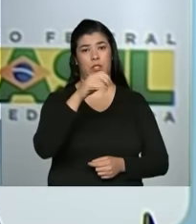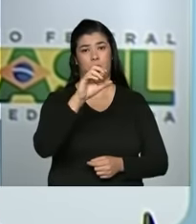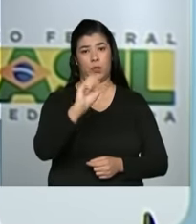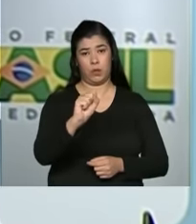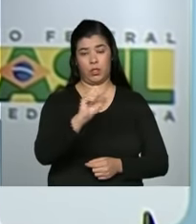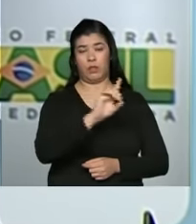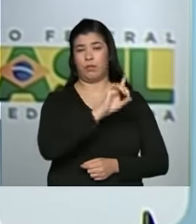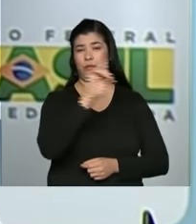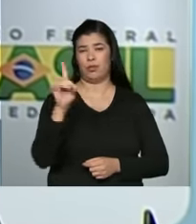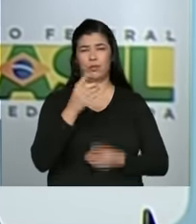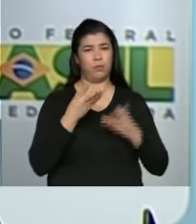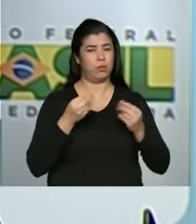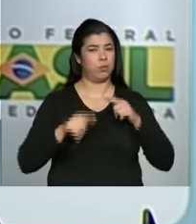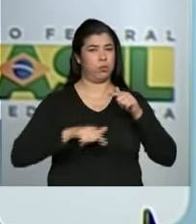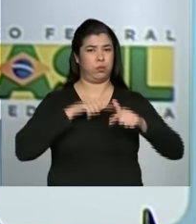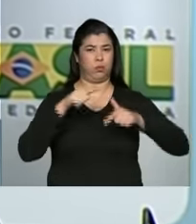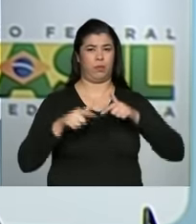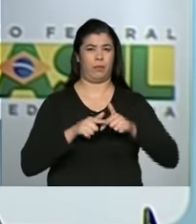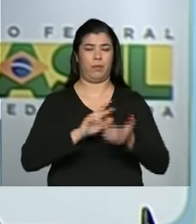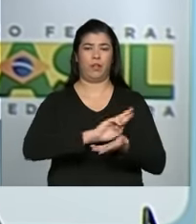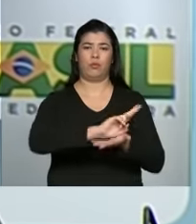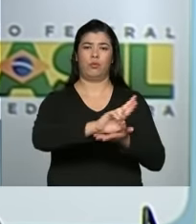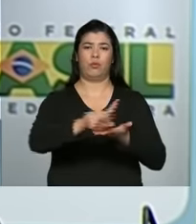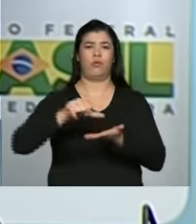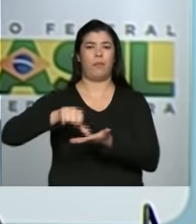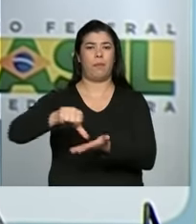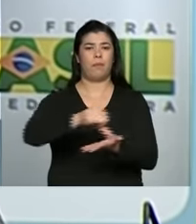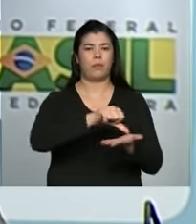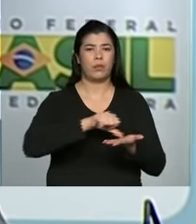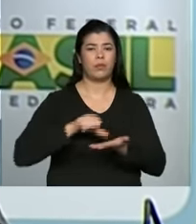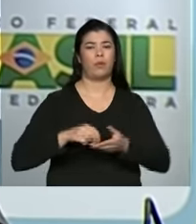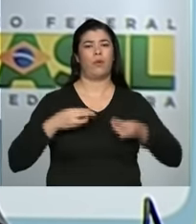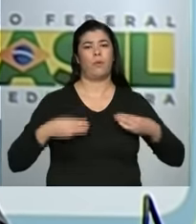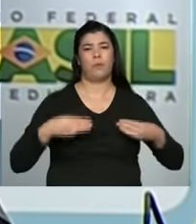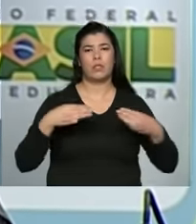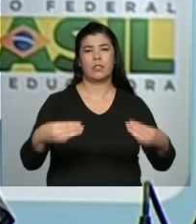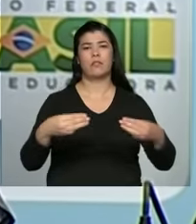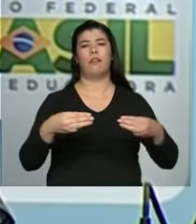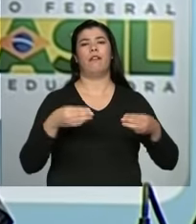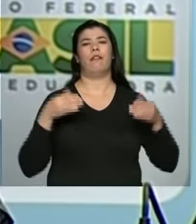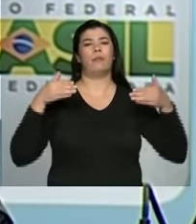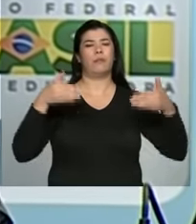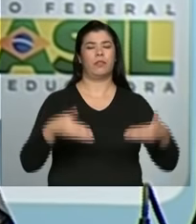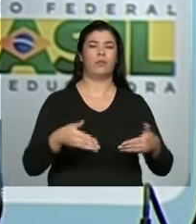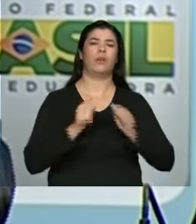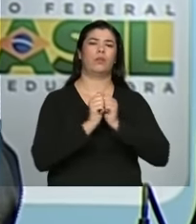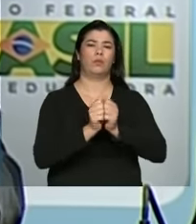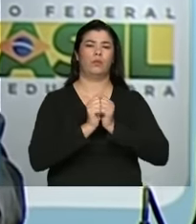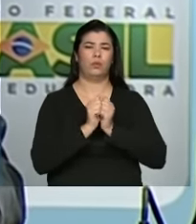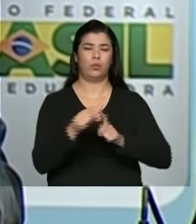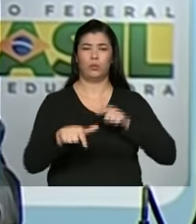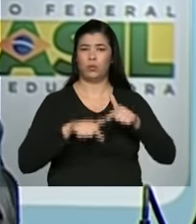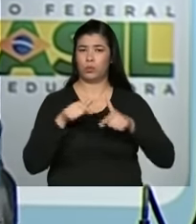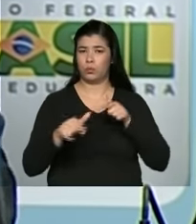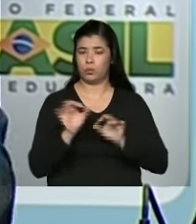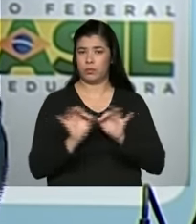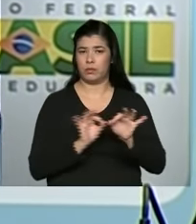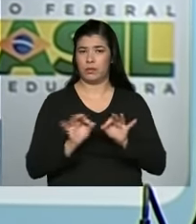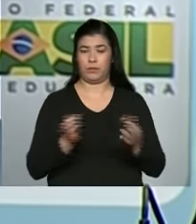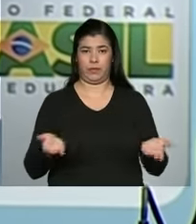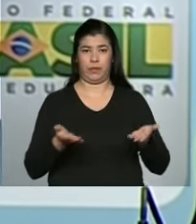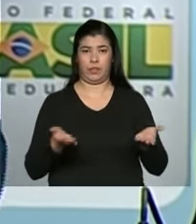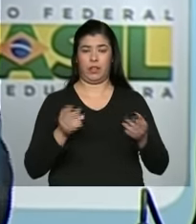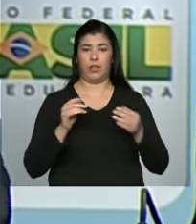vários setores do Ministério da Saúde do Ministério da Justiça do ministério da fazenda né e Nós faremos